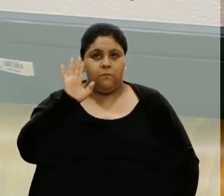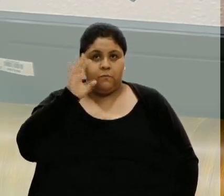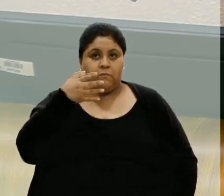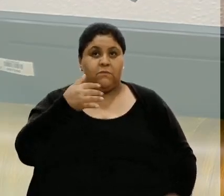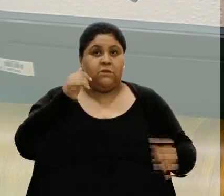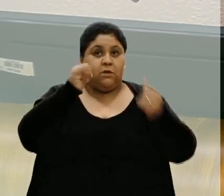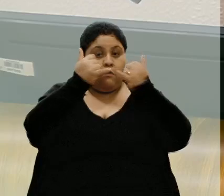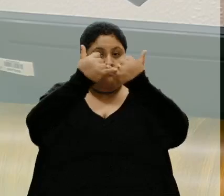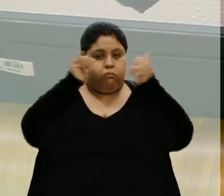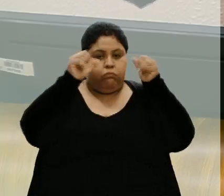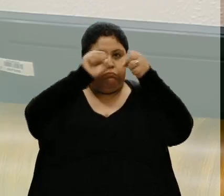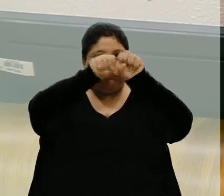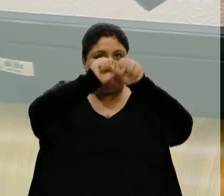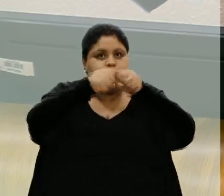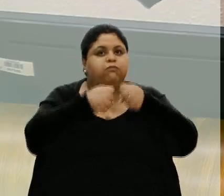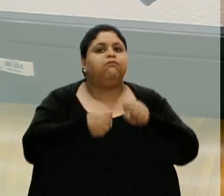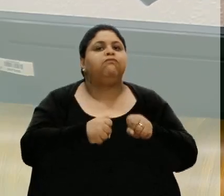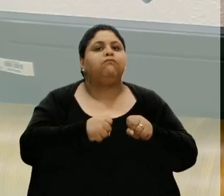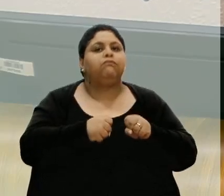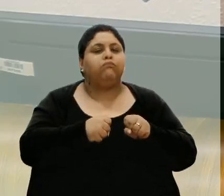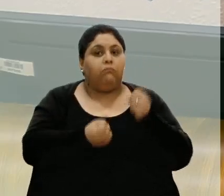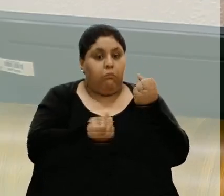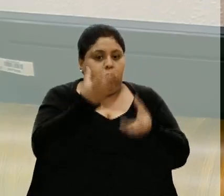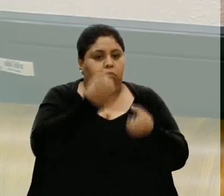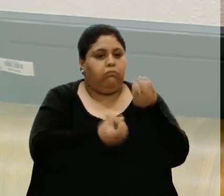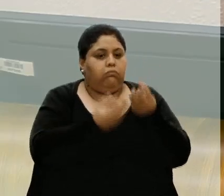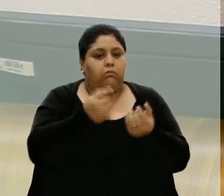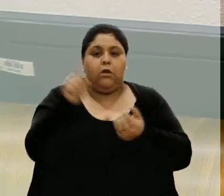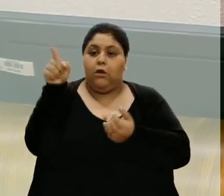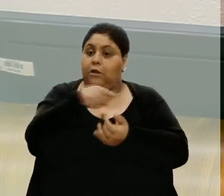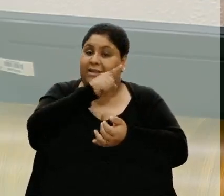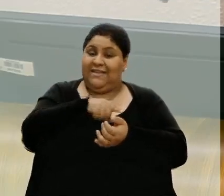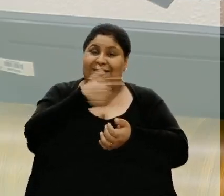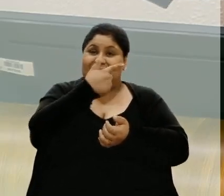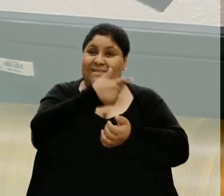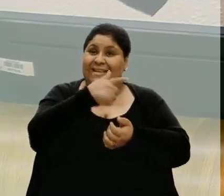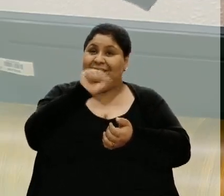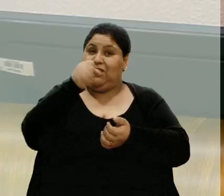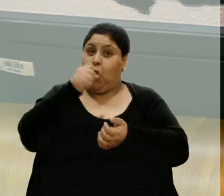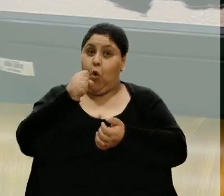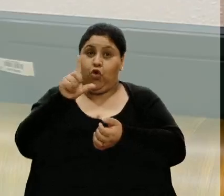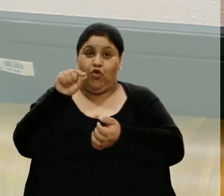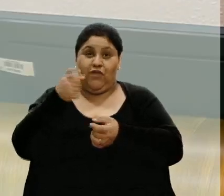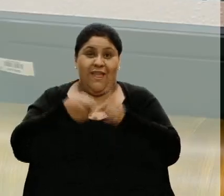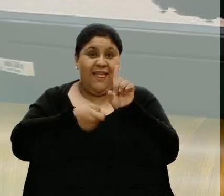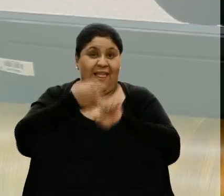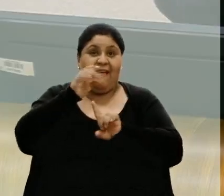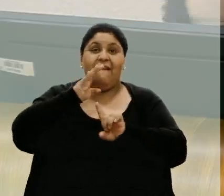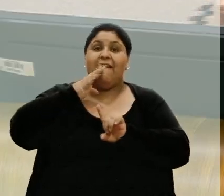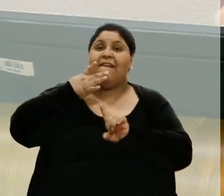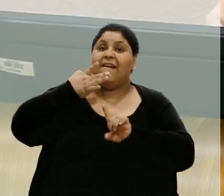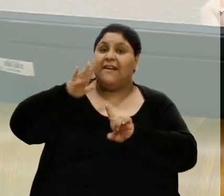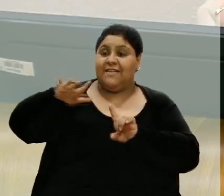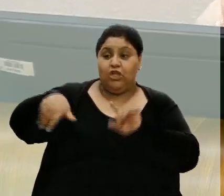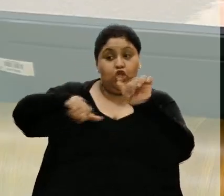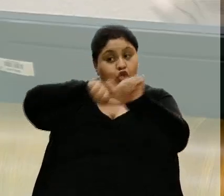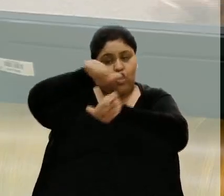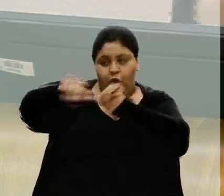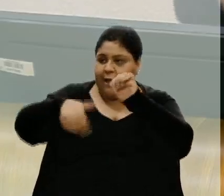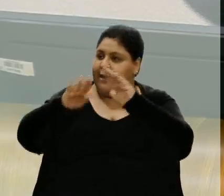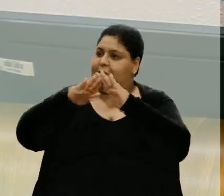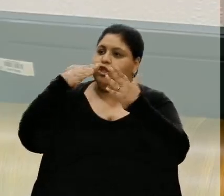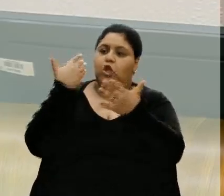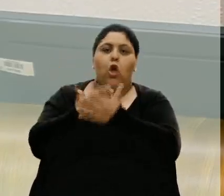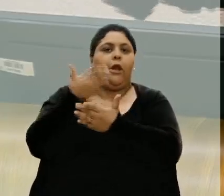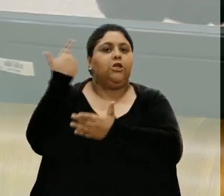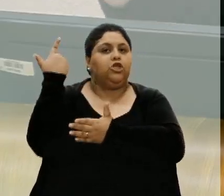curto, vereador Lucas, vai ser interditada daí por 7, 8, 10 meses. As crianças vão ter que trocar de escola, aí vão